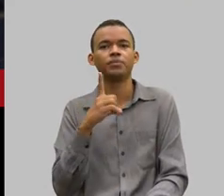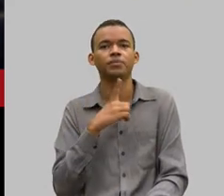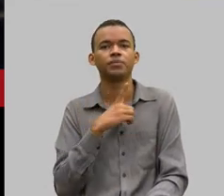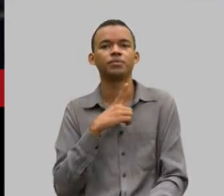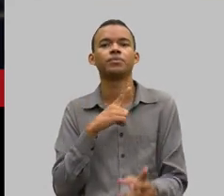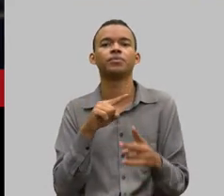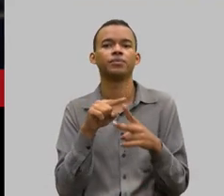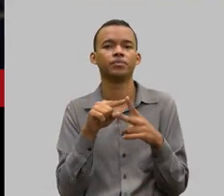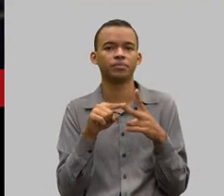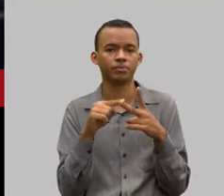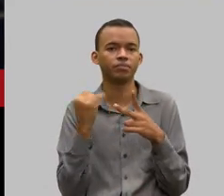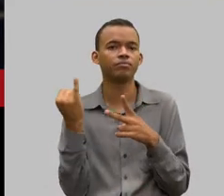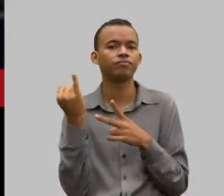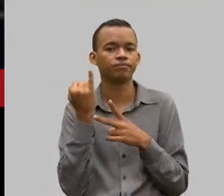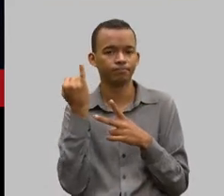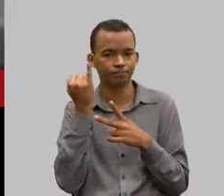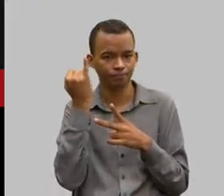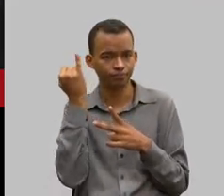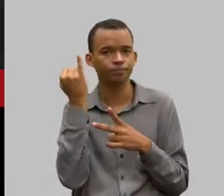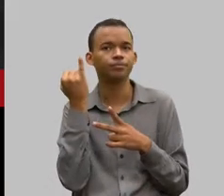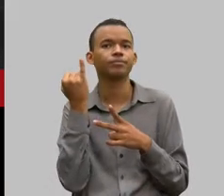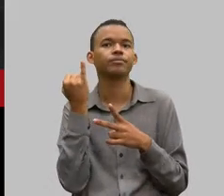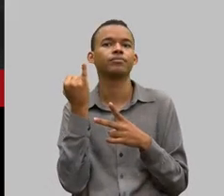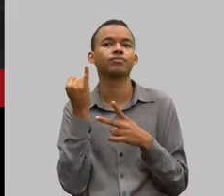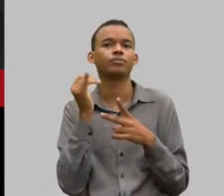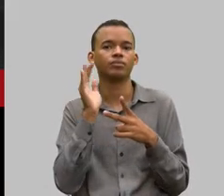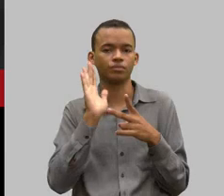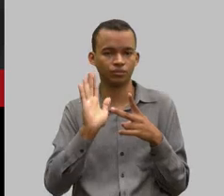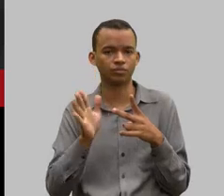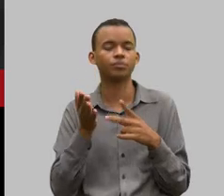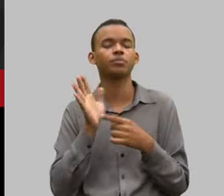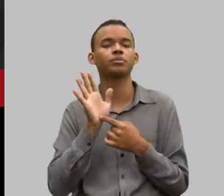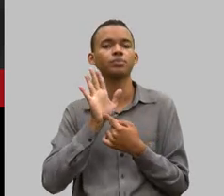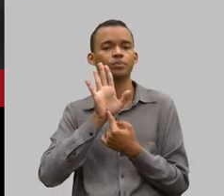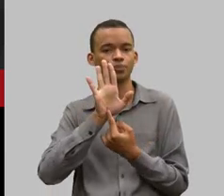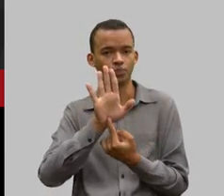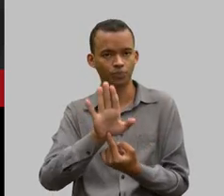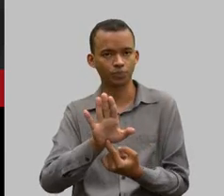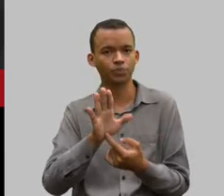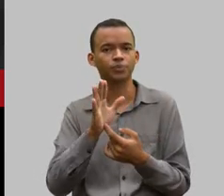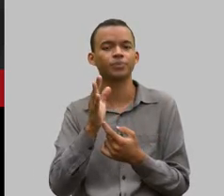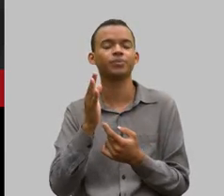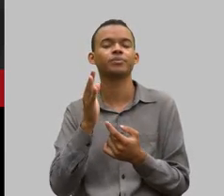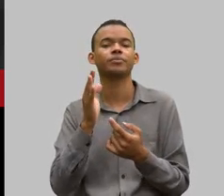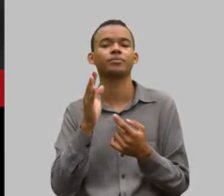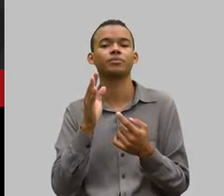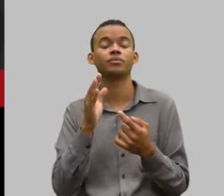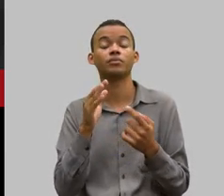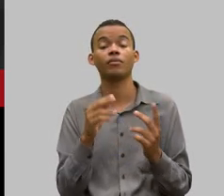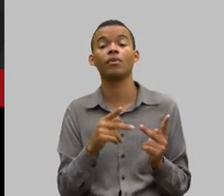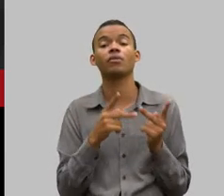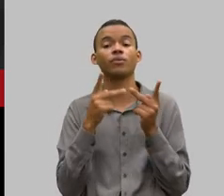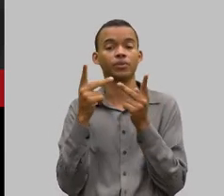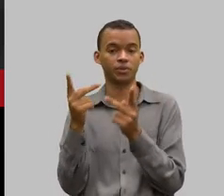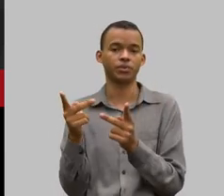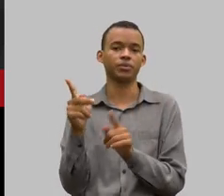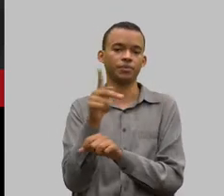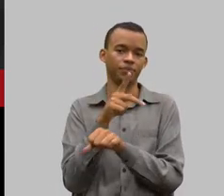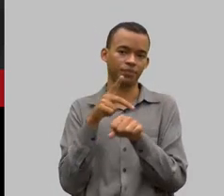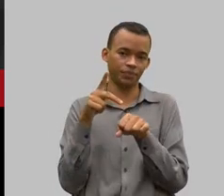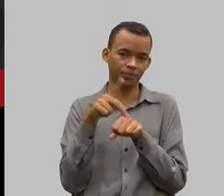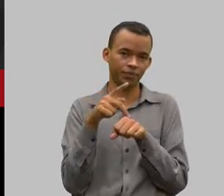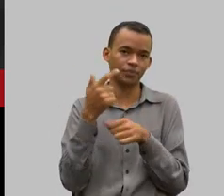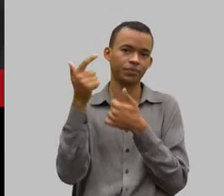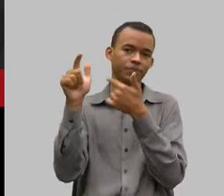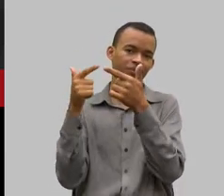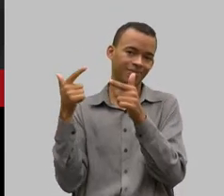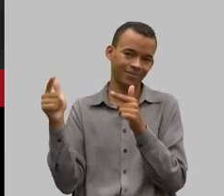que foi mencionadas aqui na sua apresentação foi as visitas internacionais que já gerou